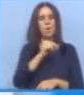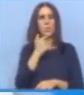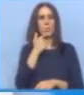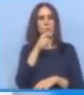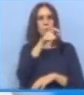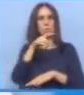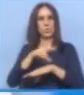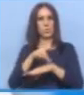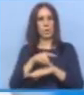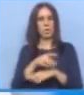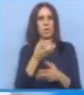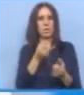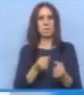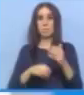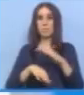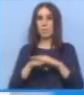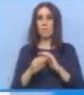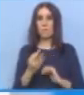doentes e curaram-nos.